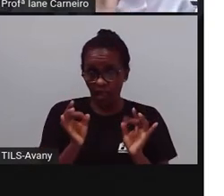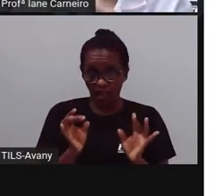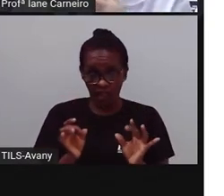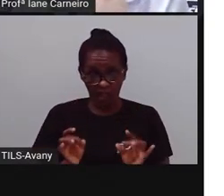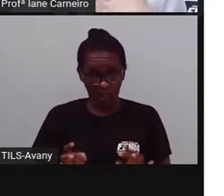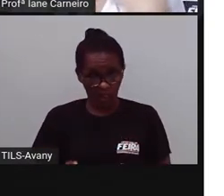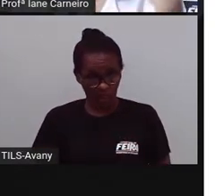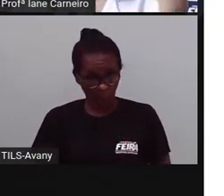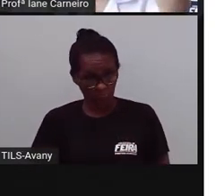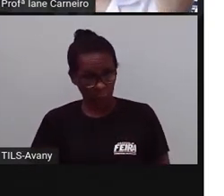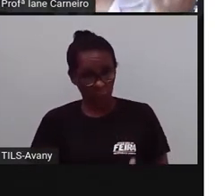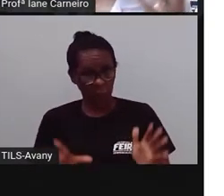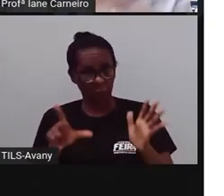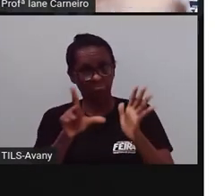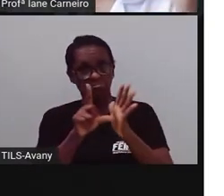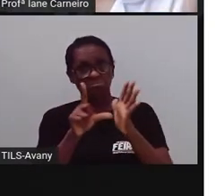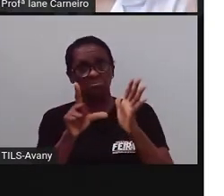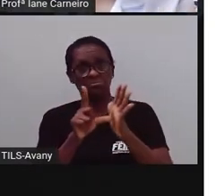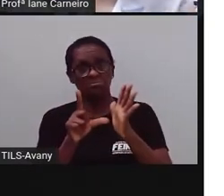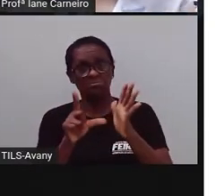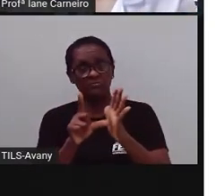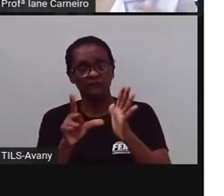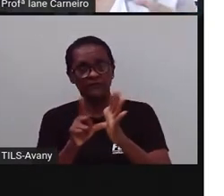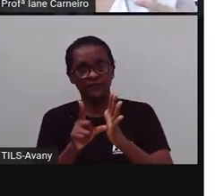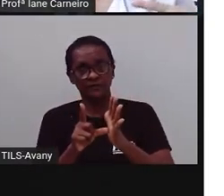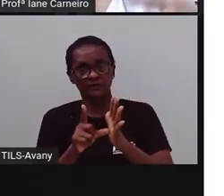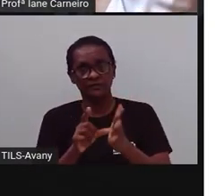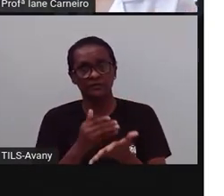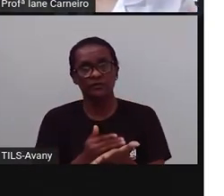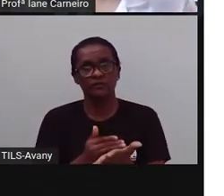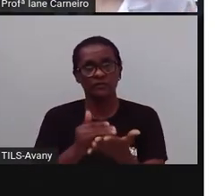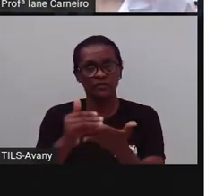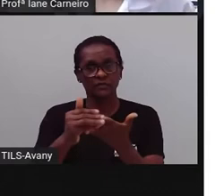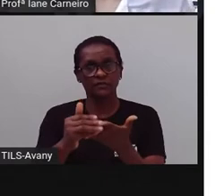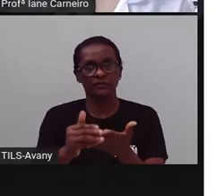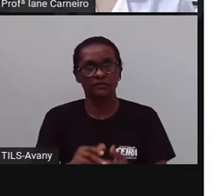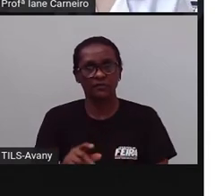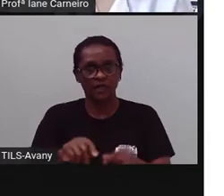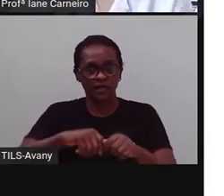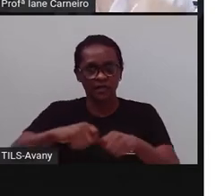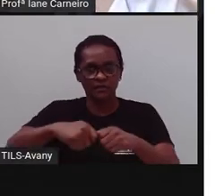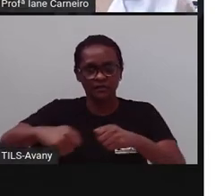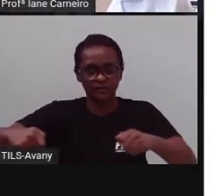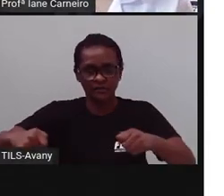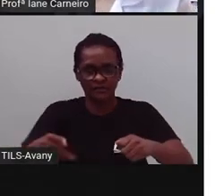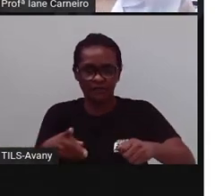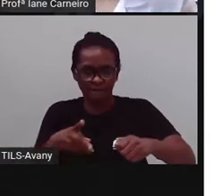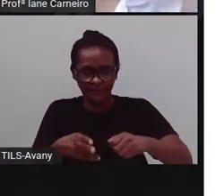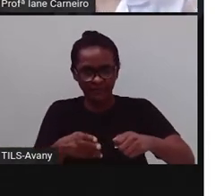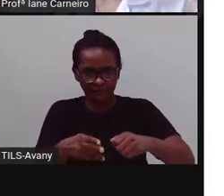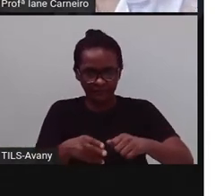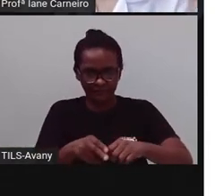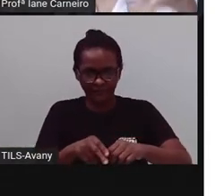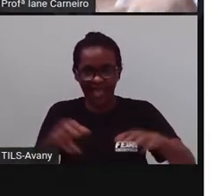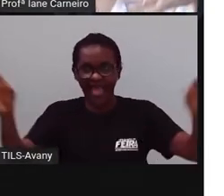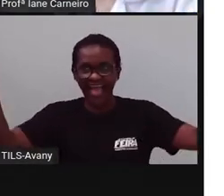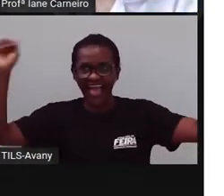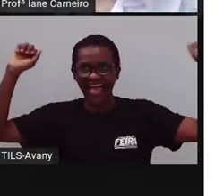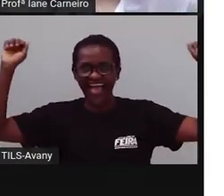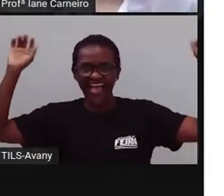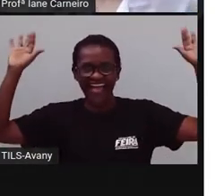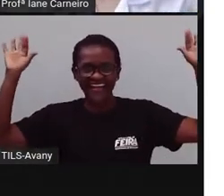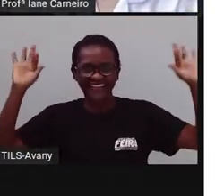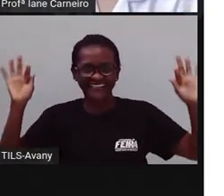da loja né então geralmente lojas é empresas né inauguram né fazendo a oração